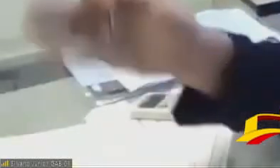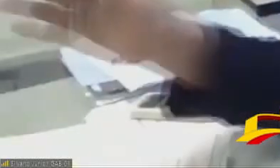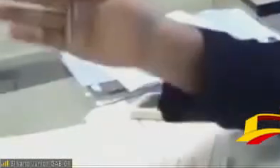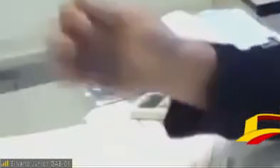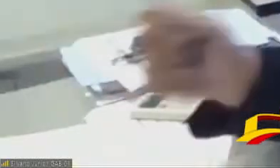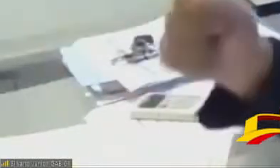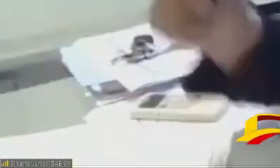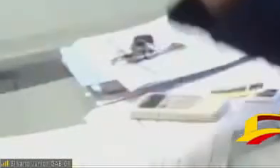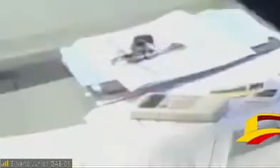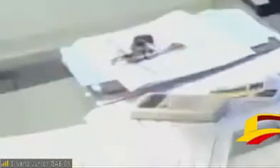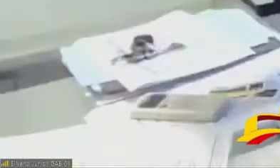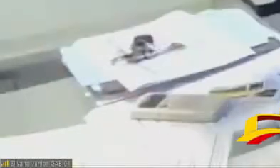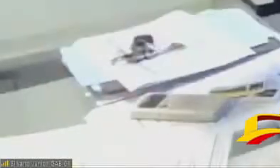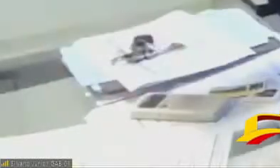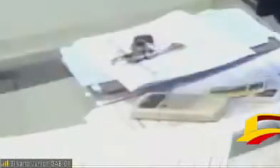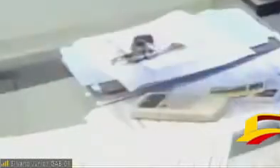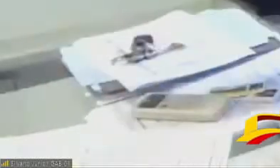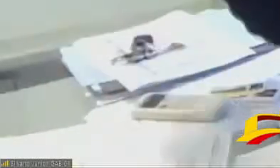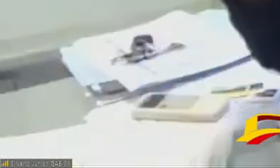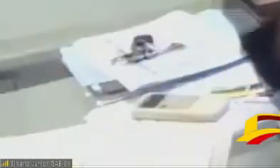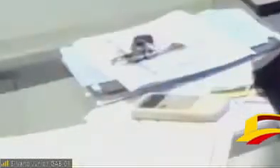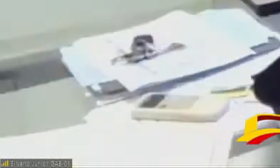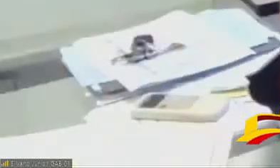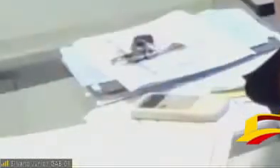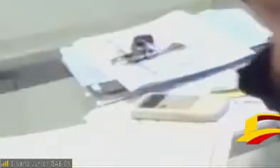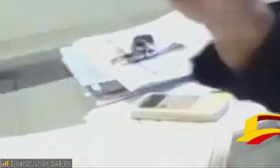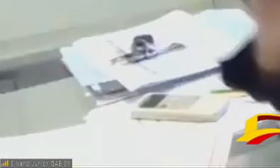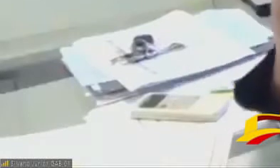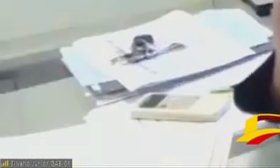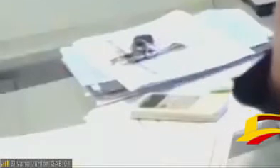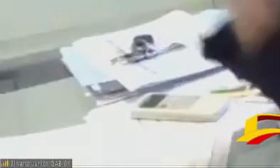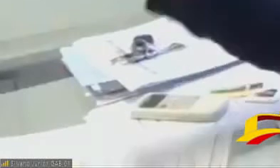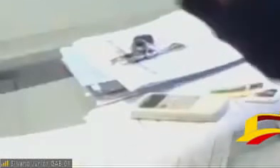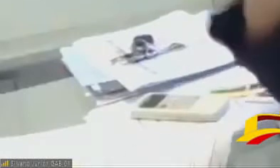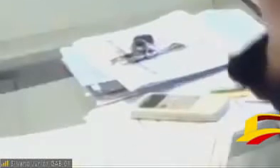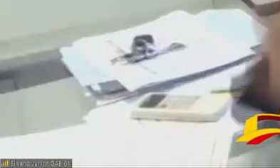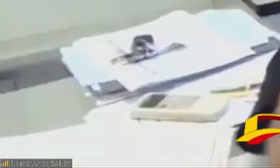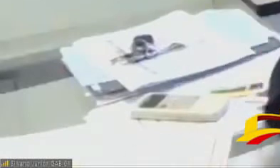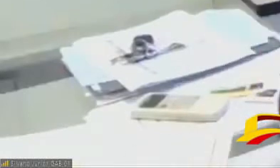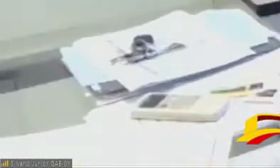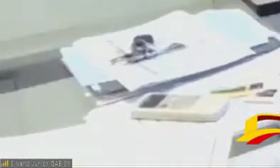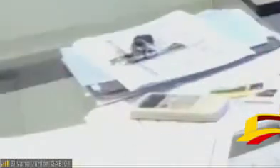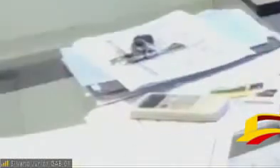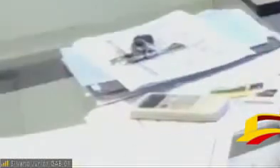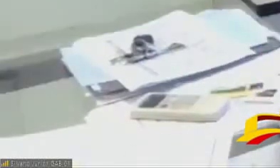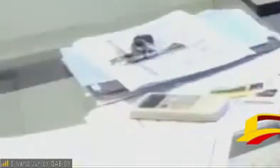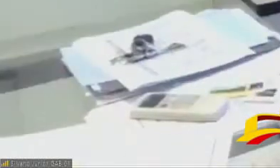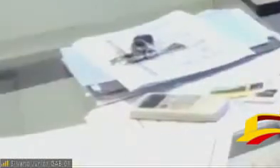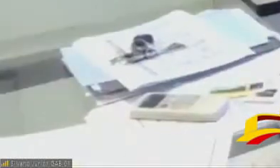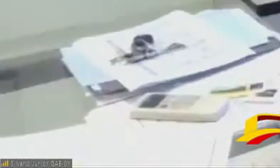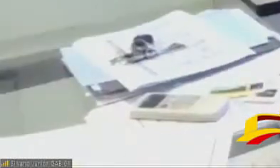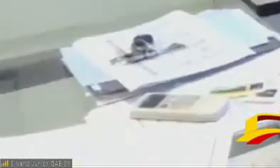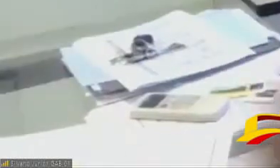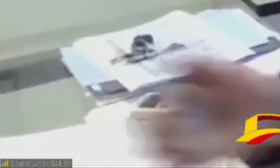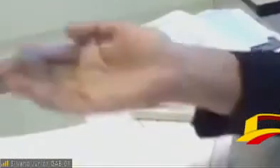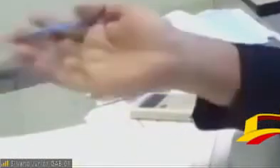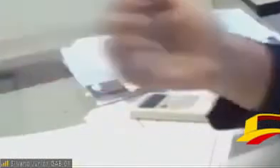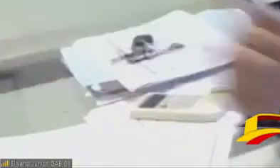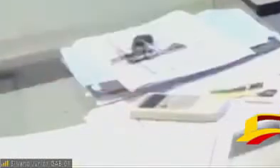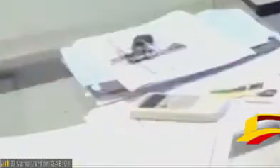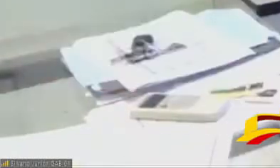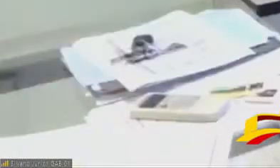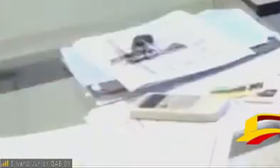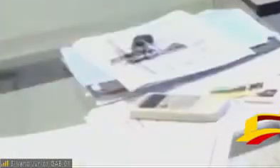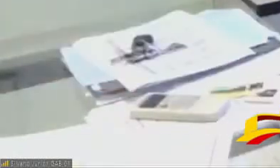você tem que abrir. Ou a pessoa vai ficar lá presencial no microfone, ou fica aqui no home office, porque eu não estou conseguindo